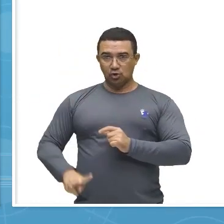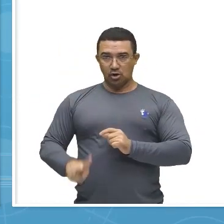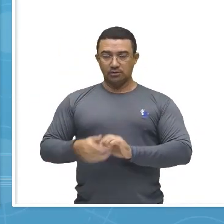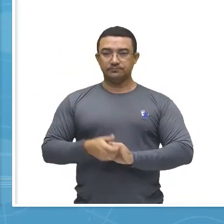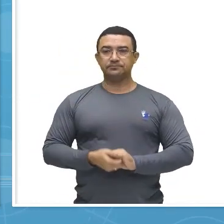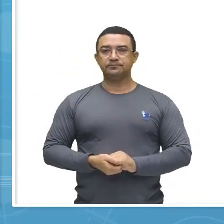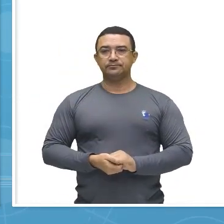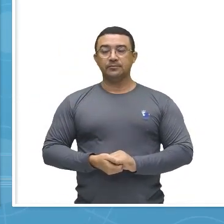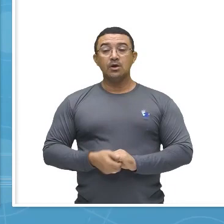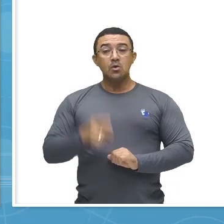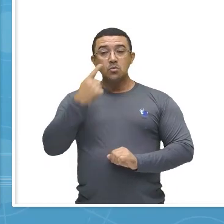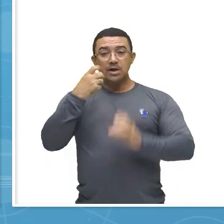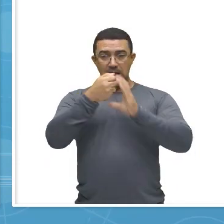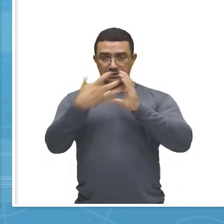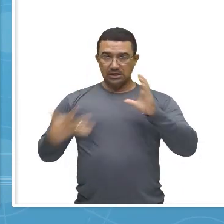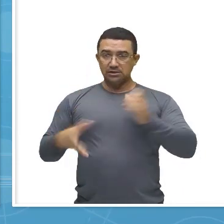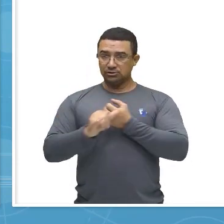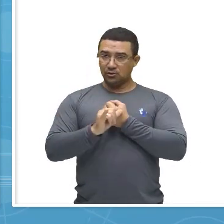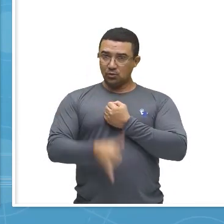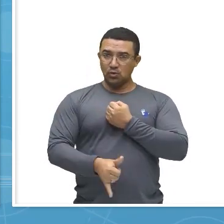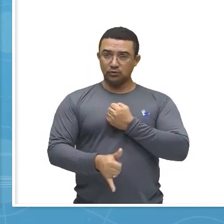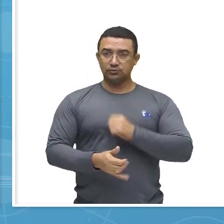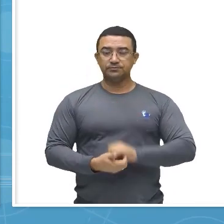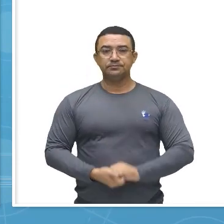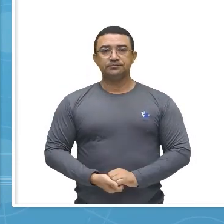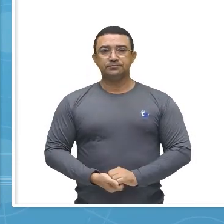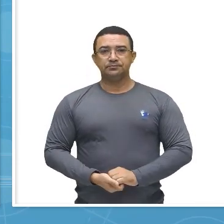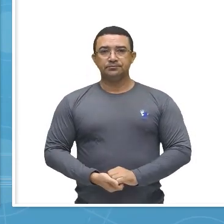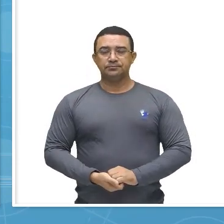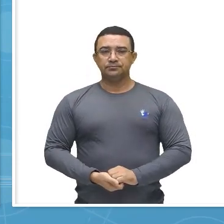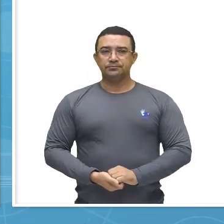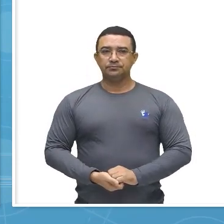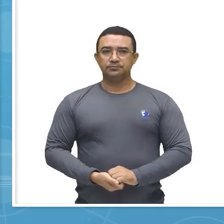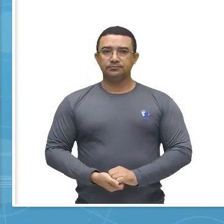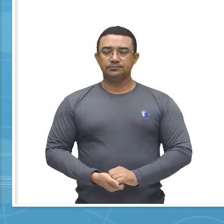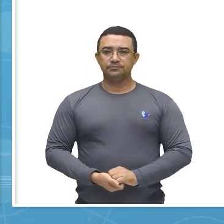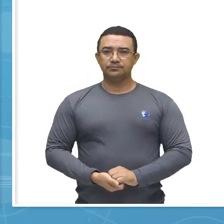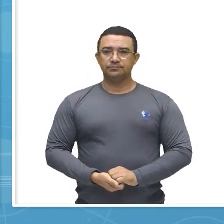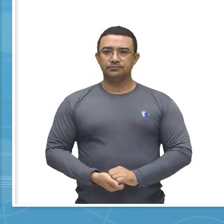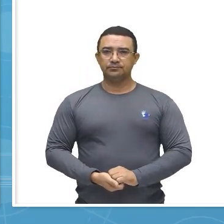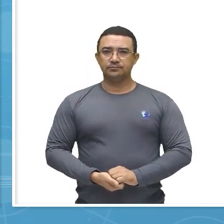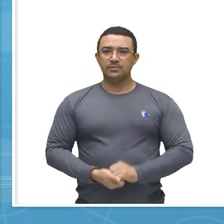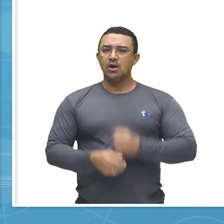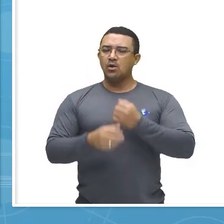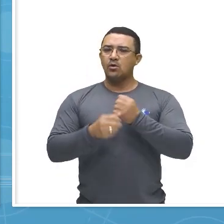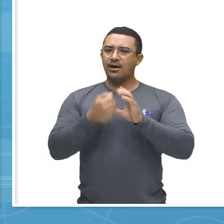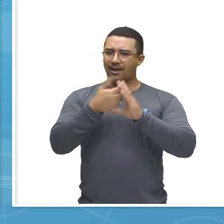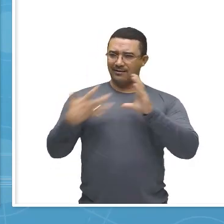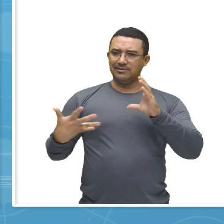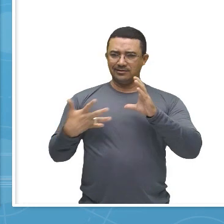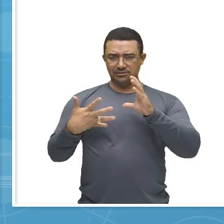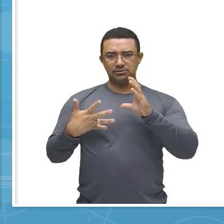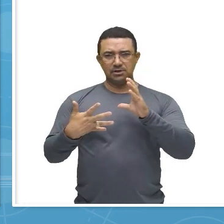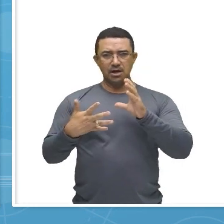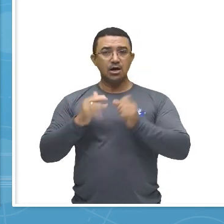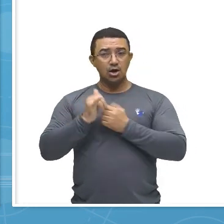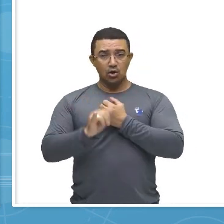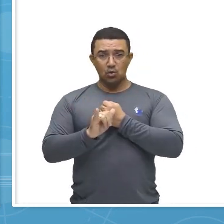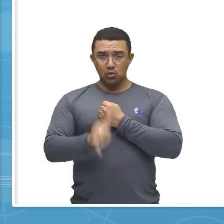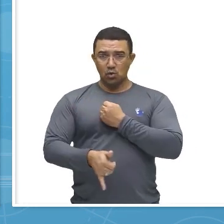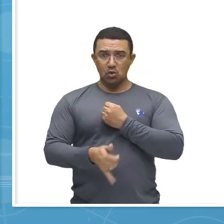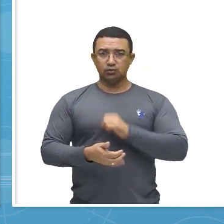sobre características do conto? Olha só, observe aí. Muito bem, características do conto, olha só. Entre